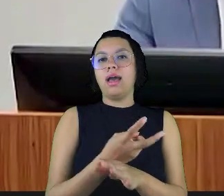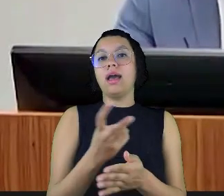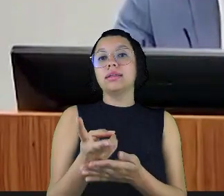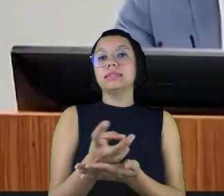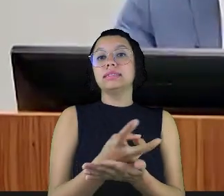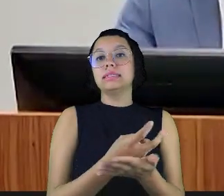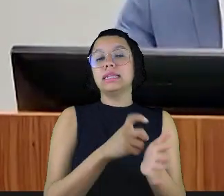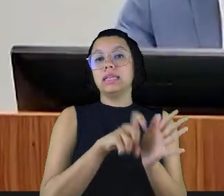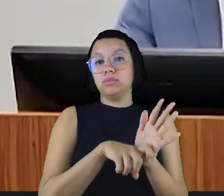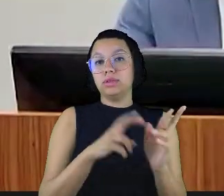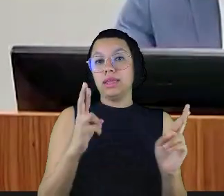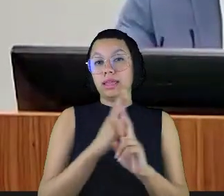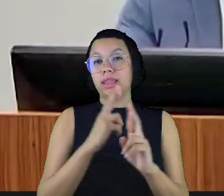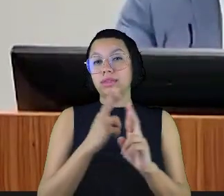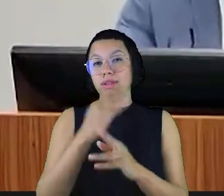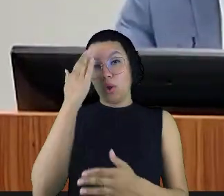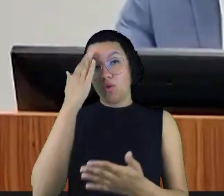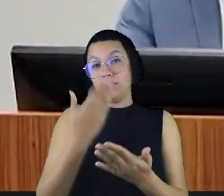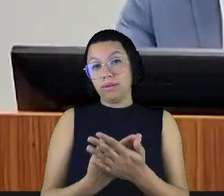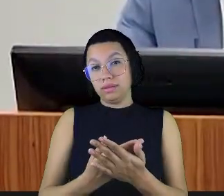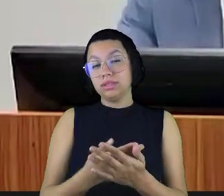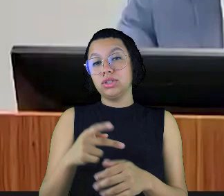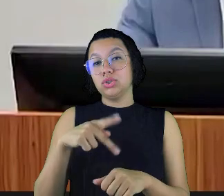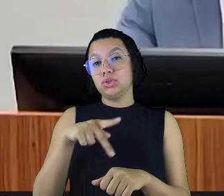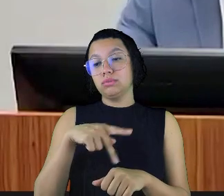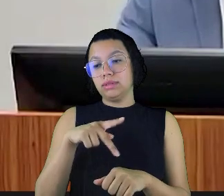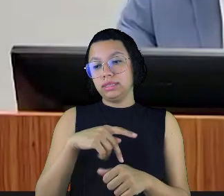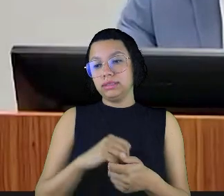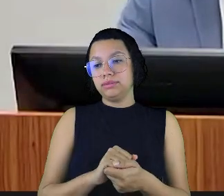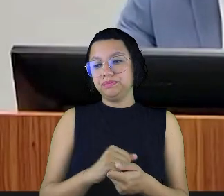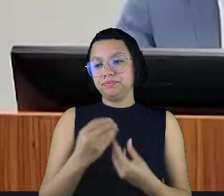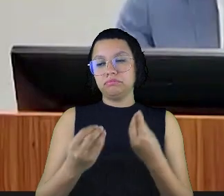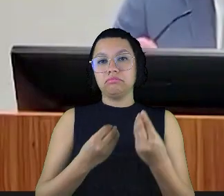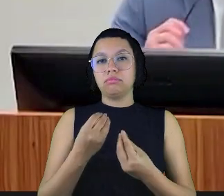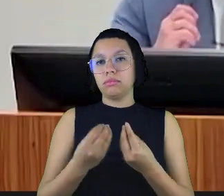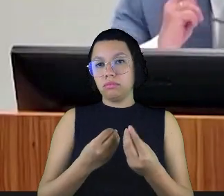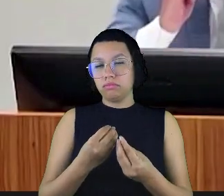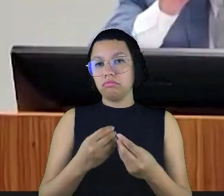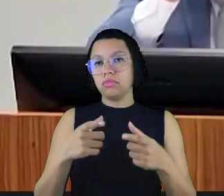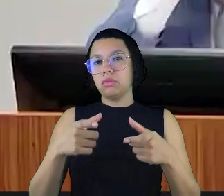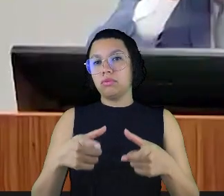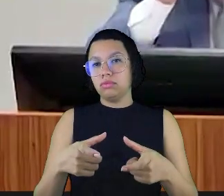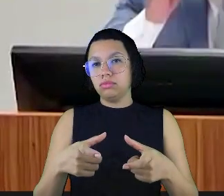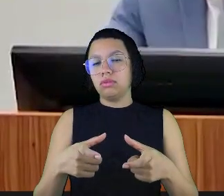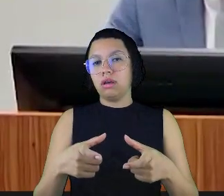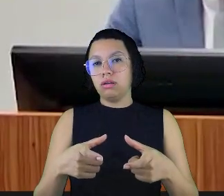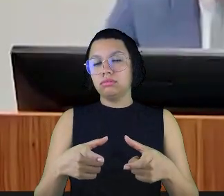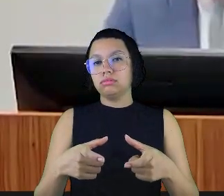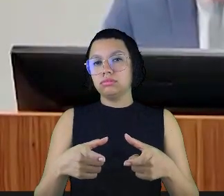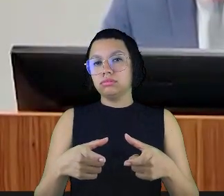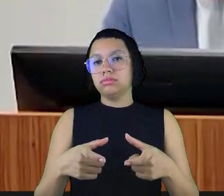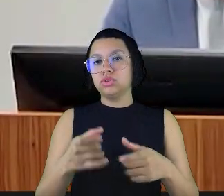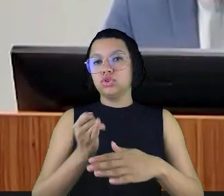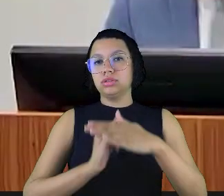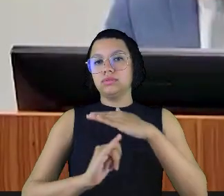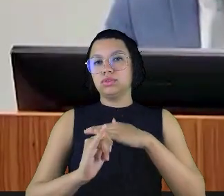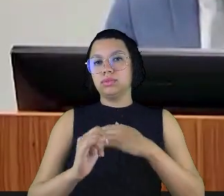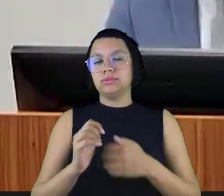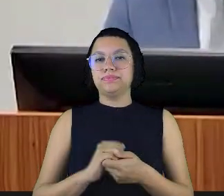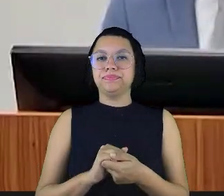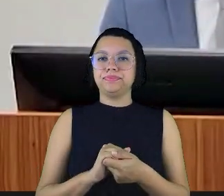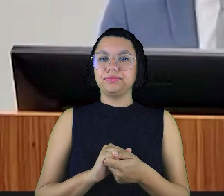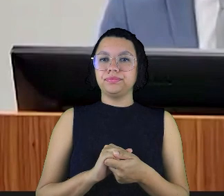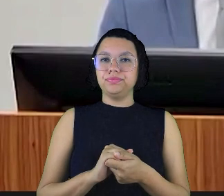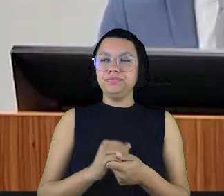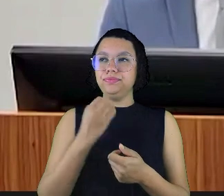confiabilidade no país como um locus de investimento. Muito bem,